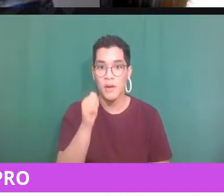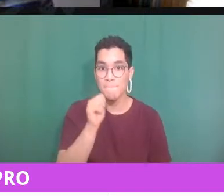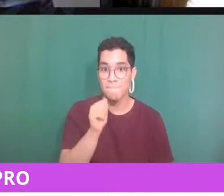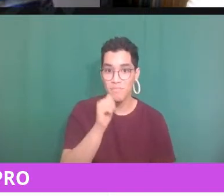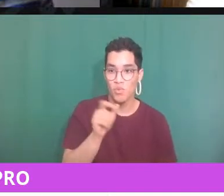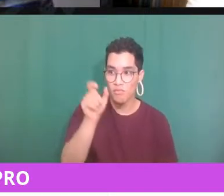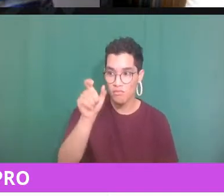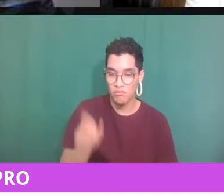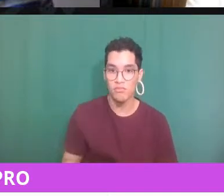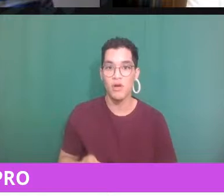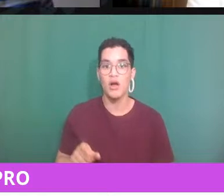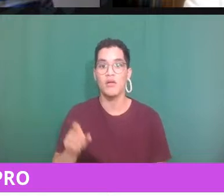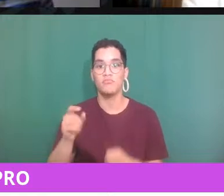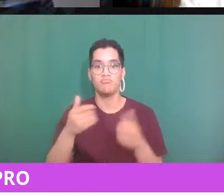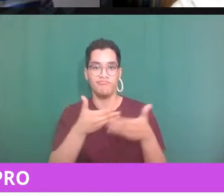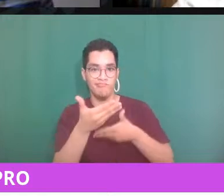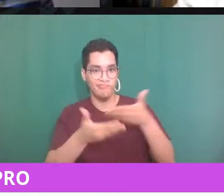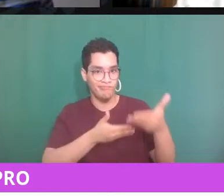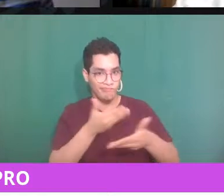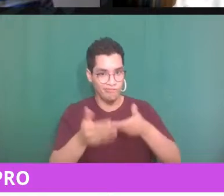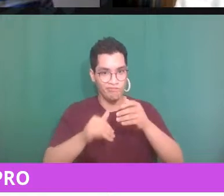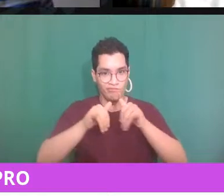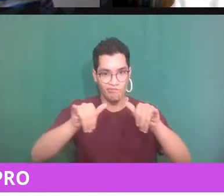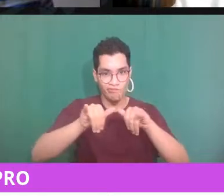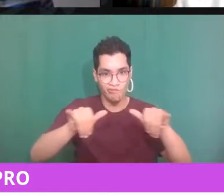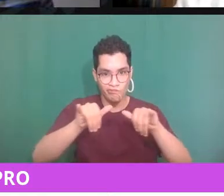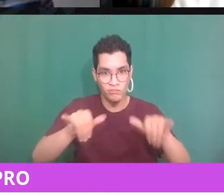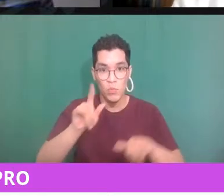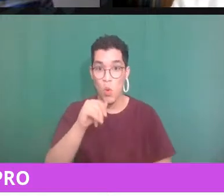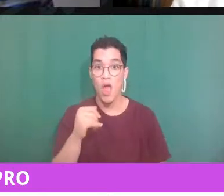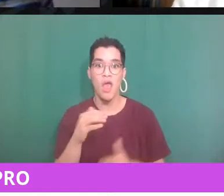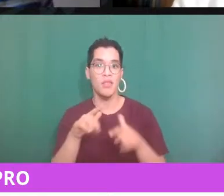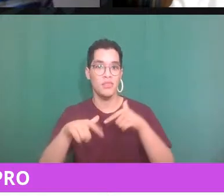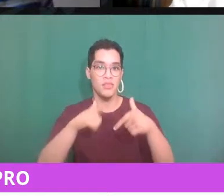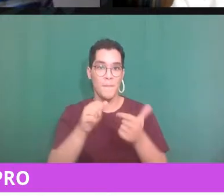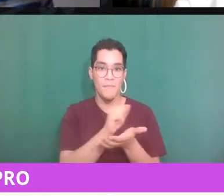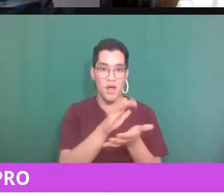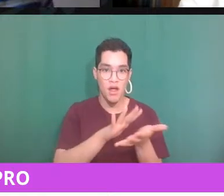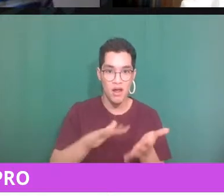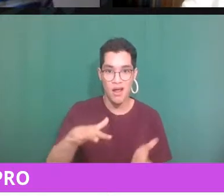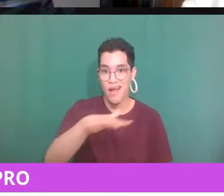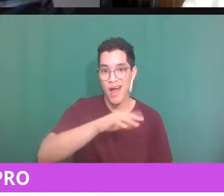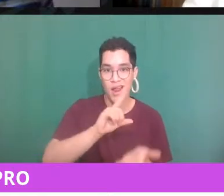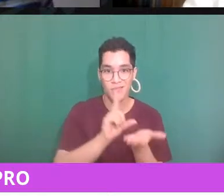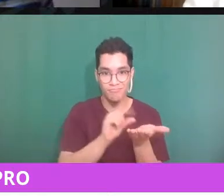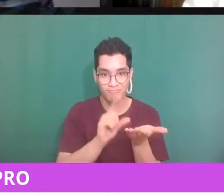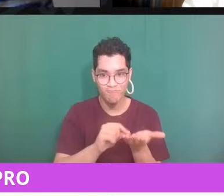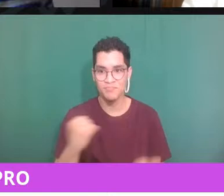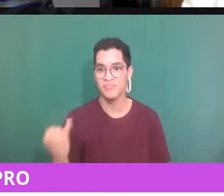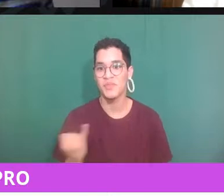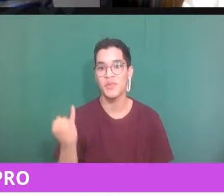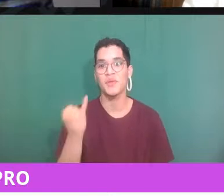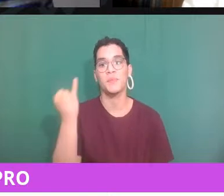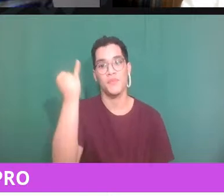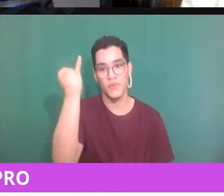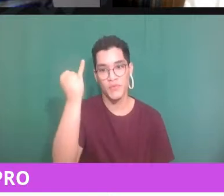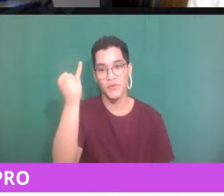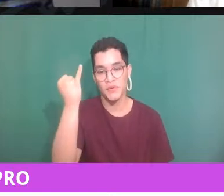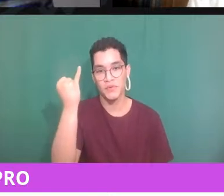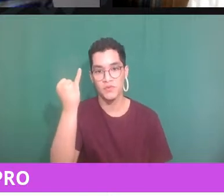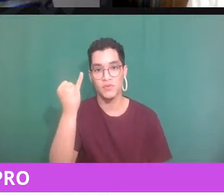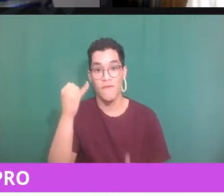né? Então, são trabalhos muito importantes. É que aqui, por uma questão de tempo e do foco também da